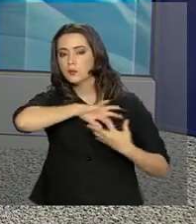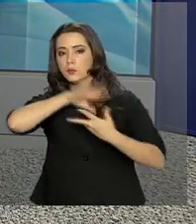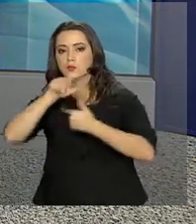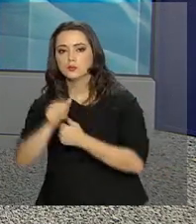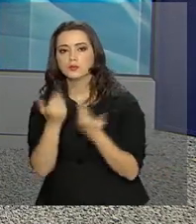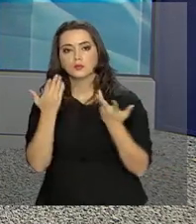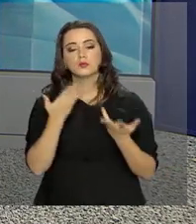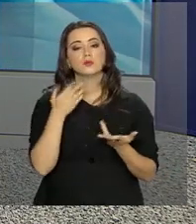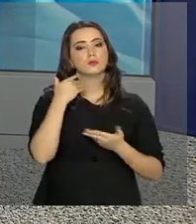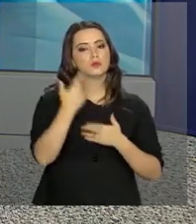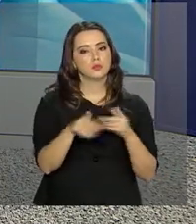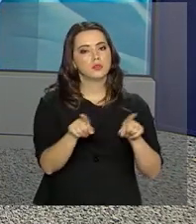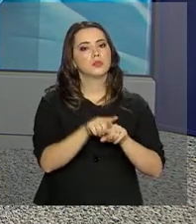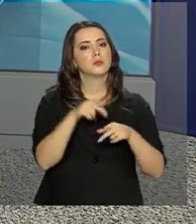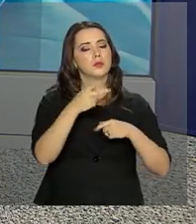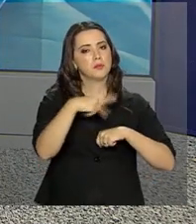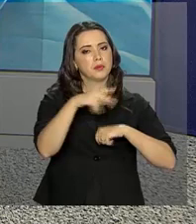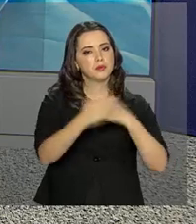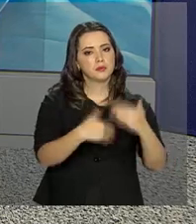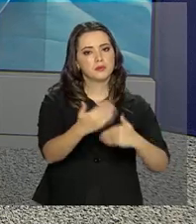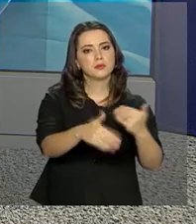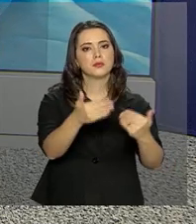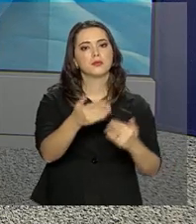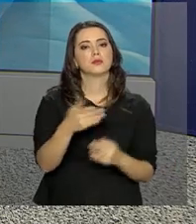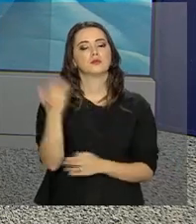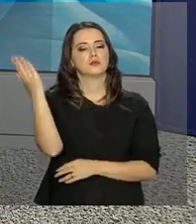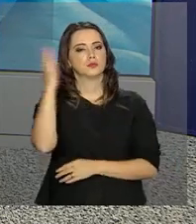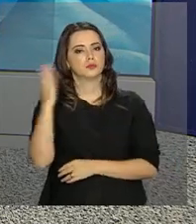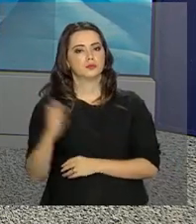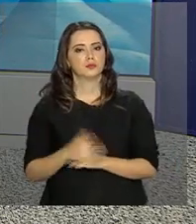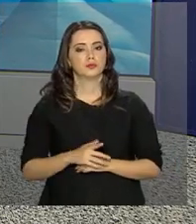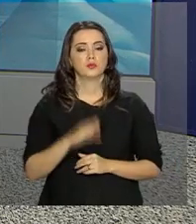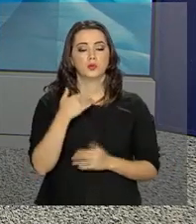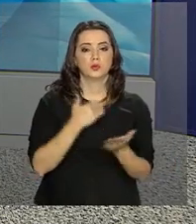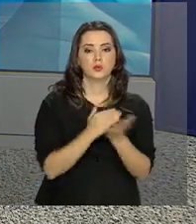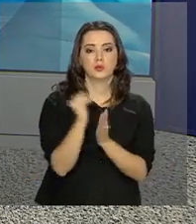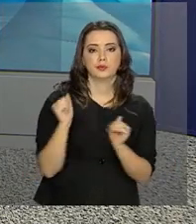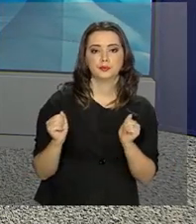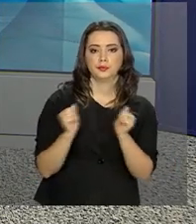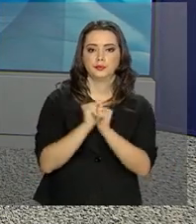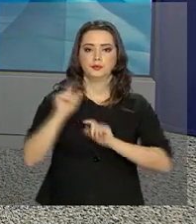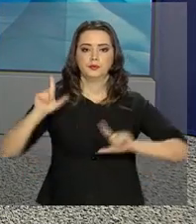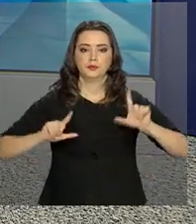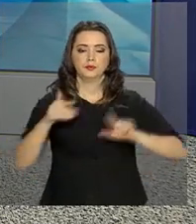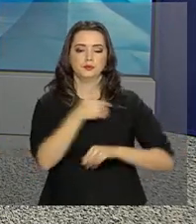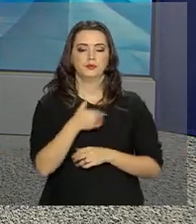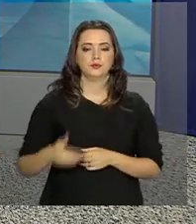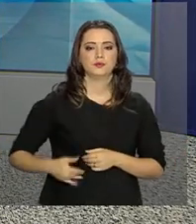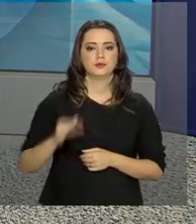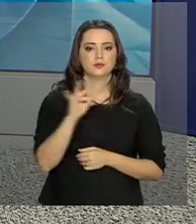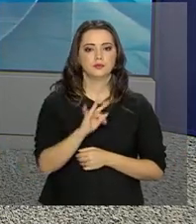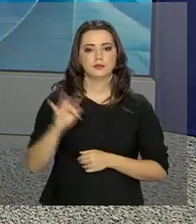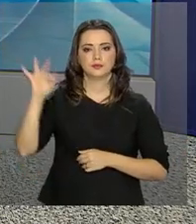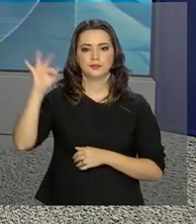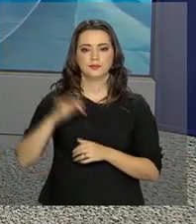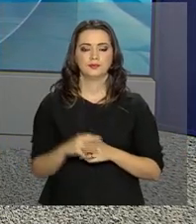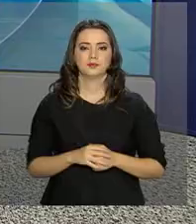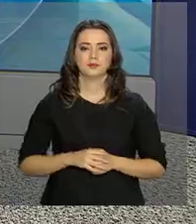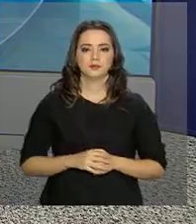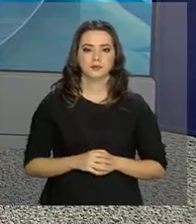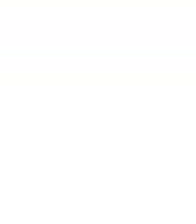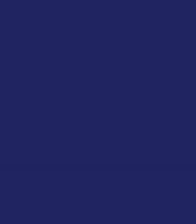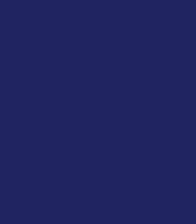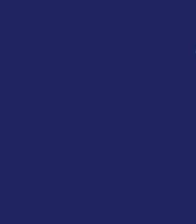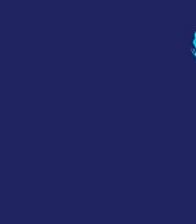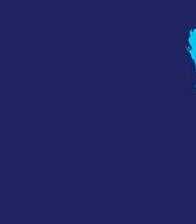economias mundiais e também nações em desenvolvimento como o Brasil. Continue com a gente aqui na NBR, a TV do Governo Federal.